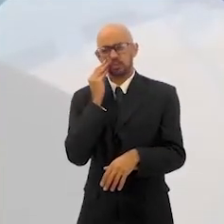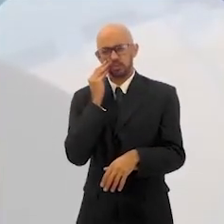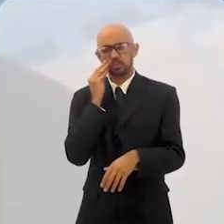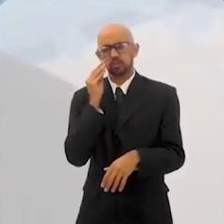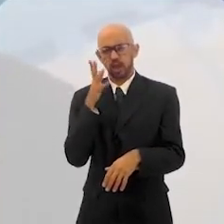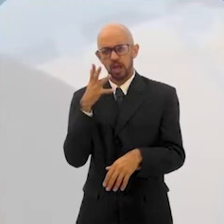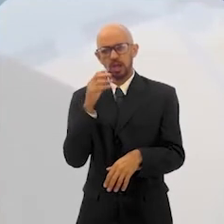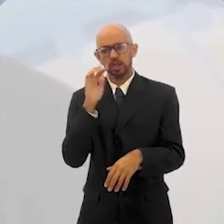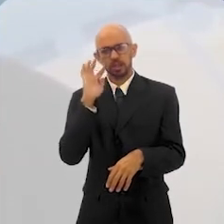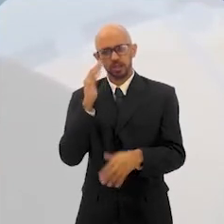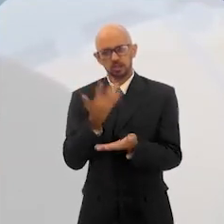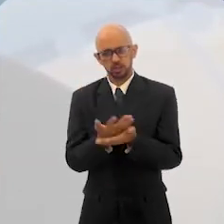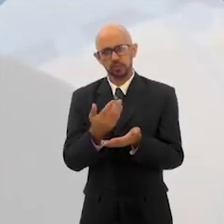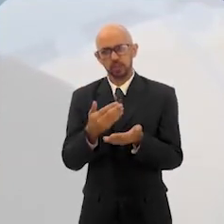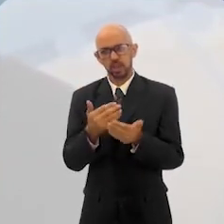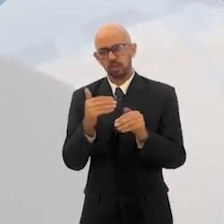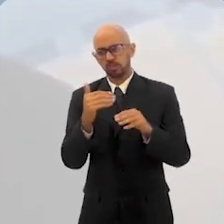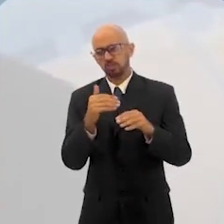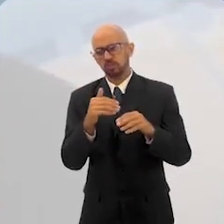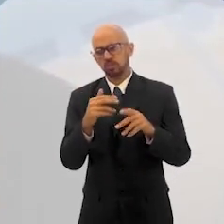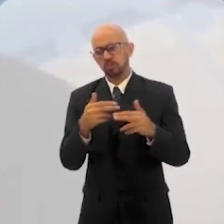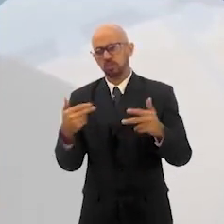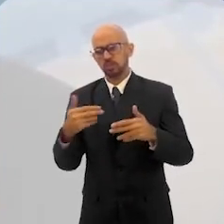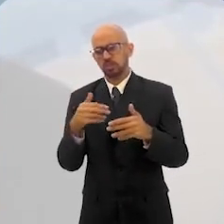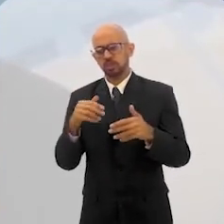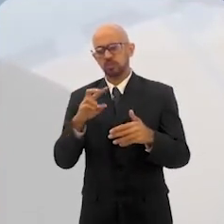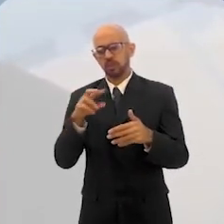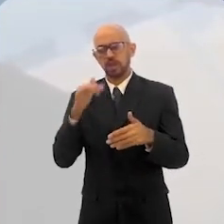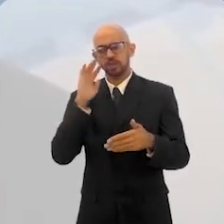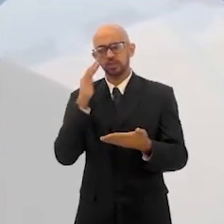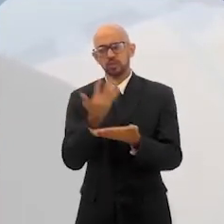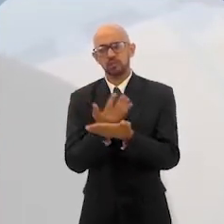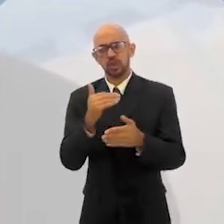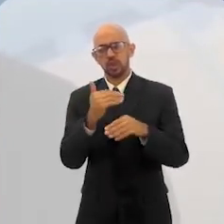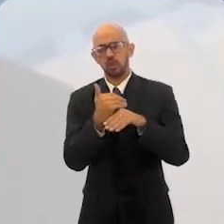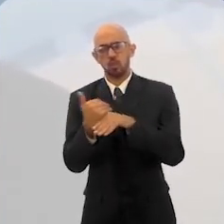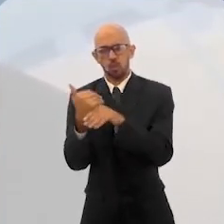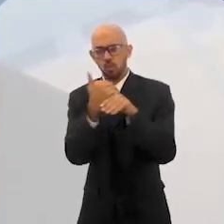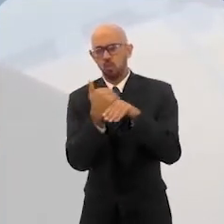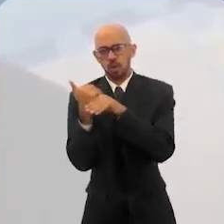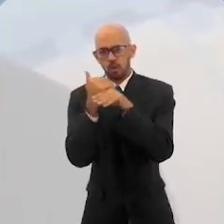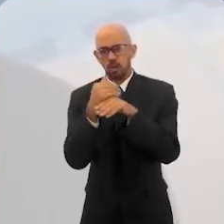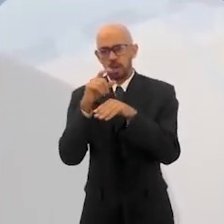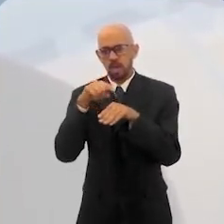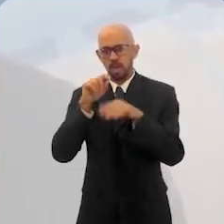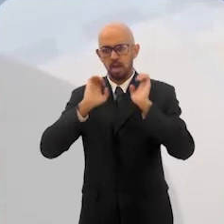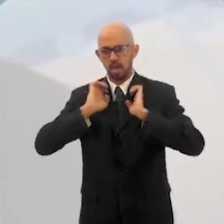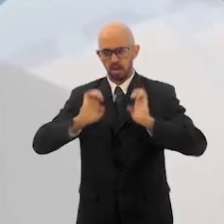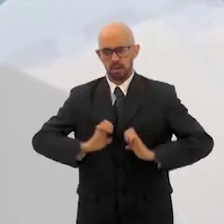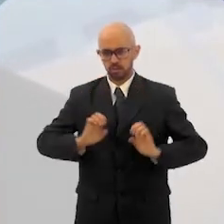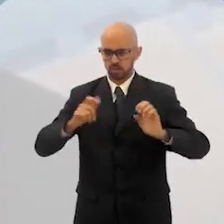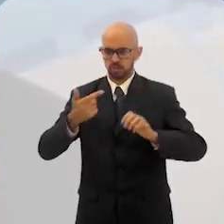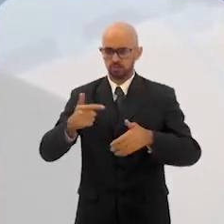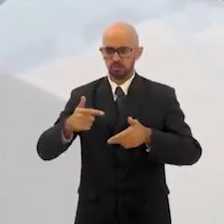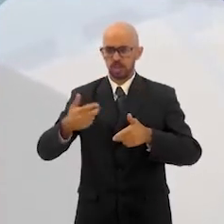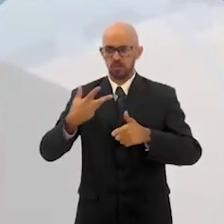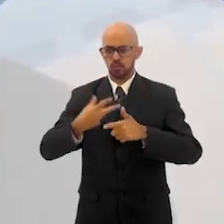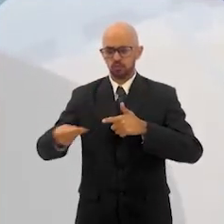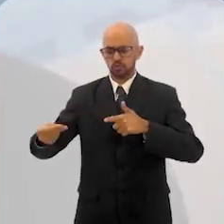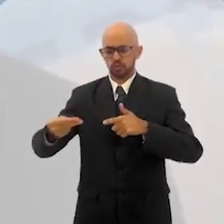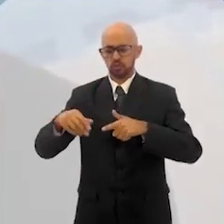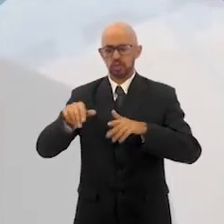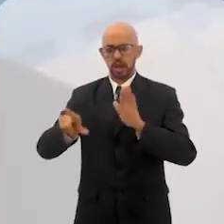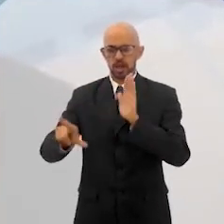tomada de decisão que eu acredito que é a mais isonômica, que é a mais ética, que é aquela que não foge da